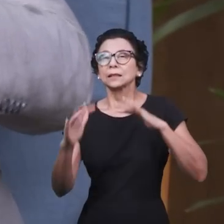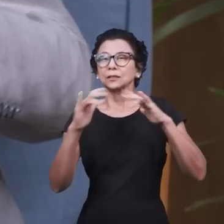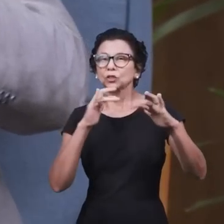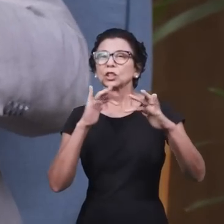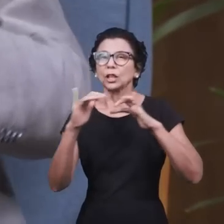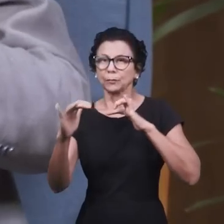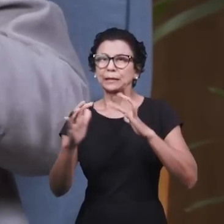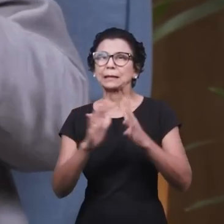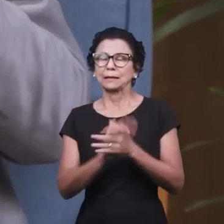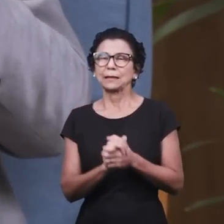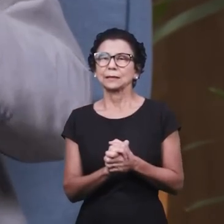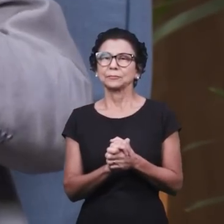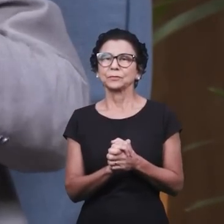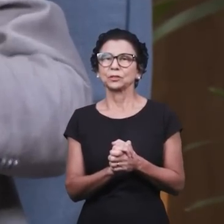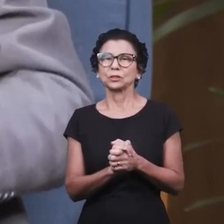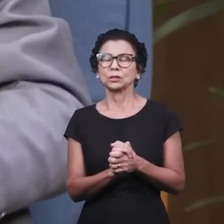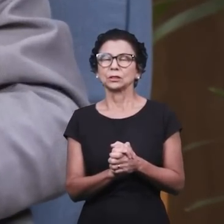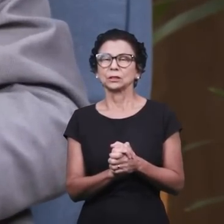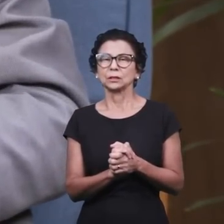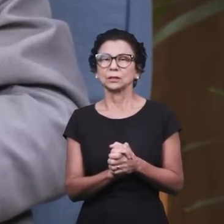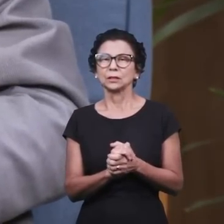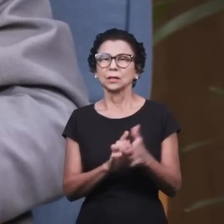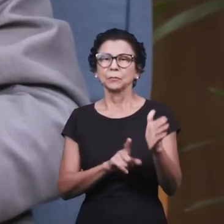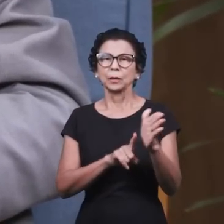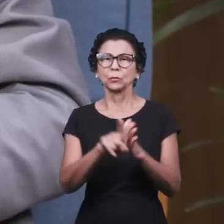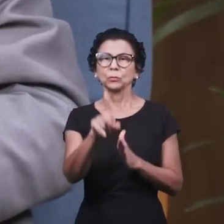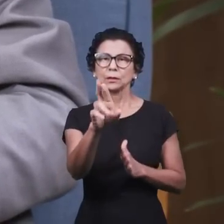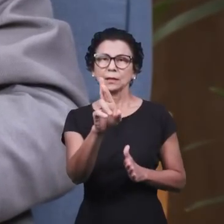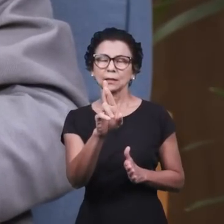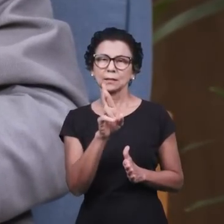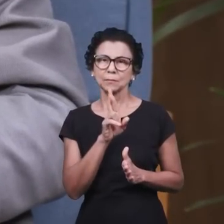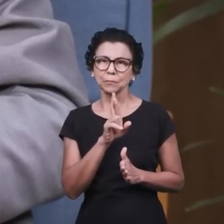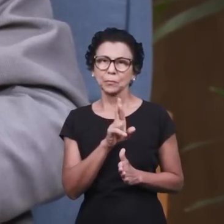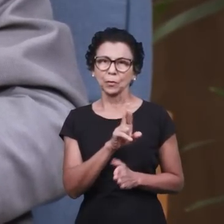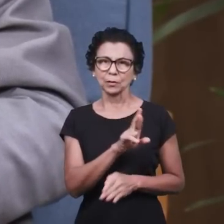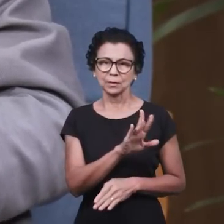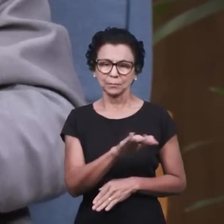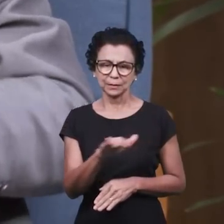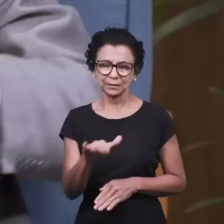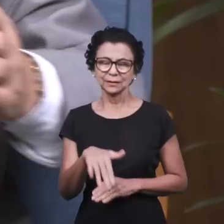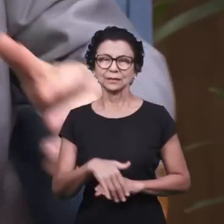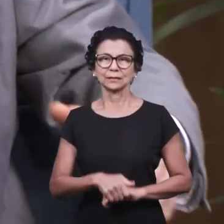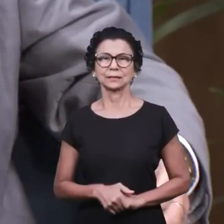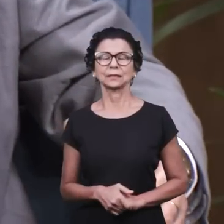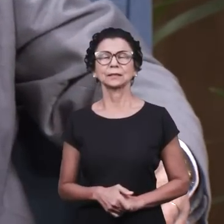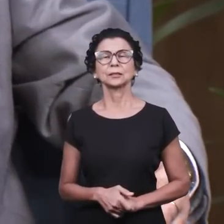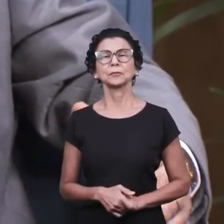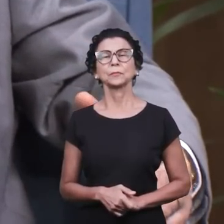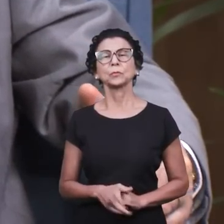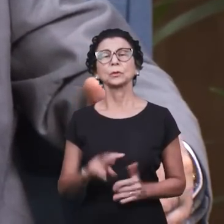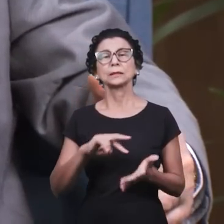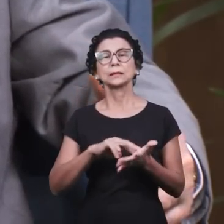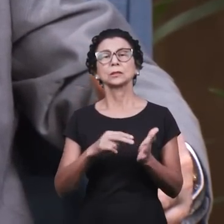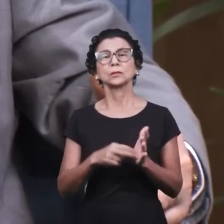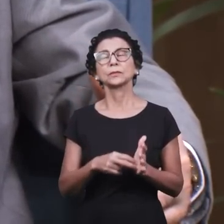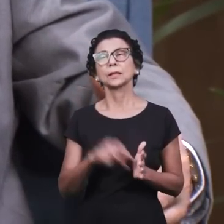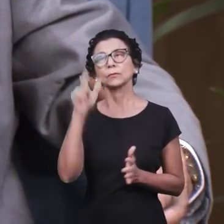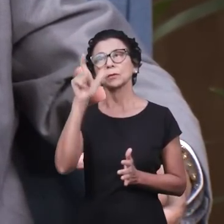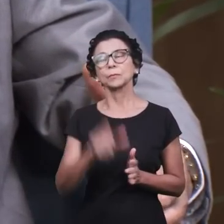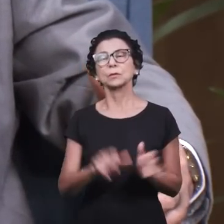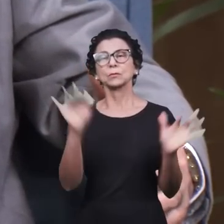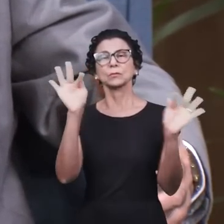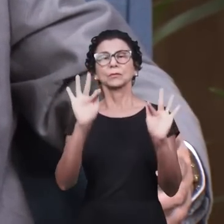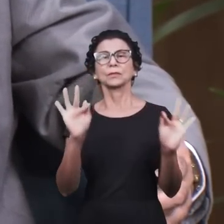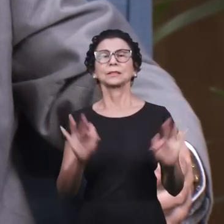de perguntas e respostas, e as perguntas foram feitas para crianças, e uma das perguntas é o que significado de bem-aventurado. E uma das